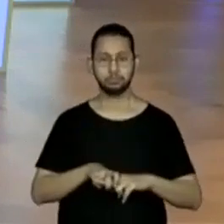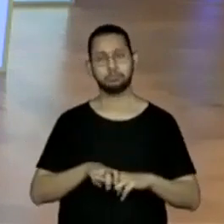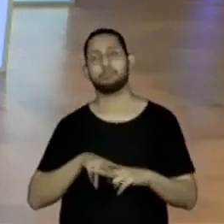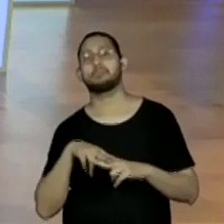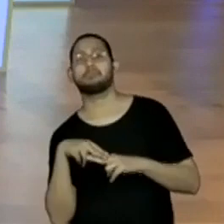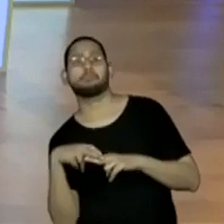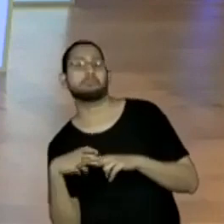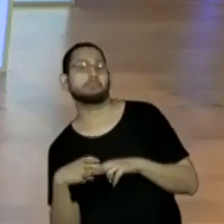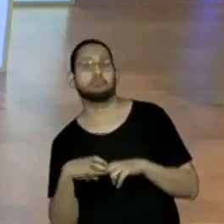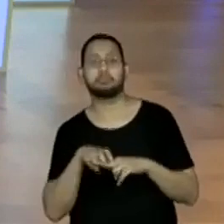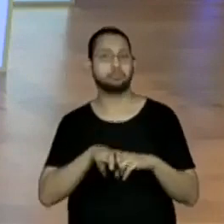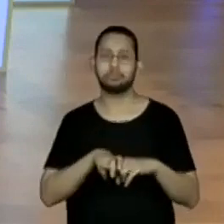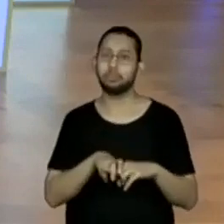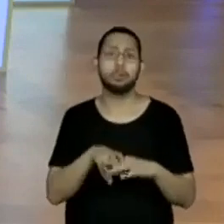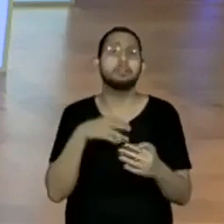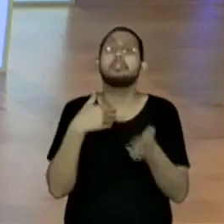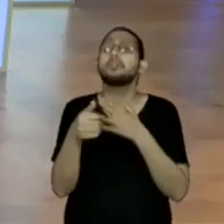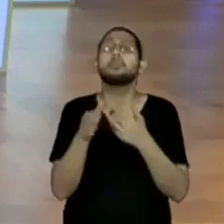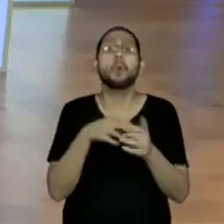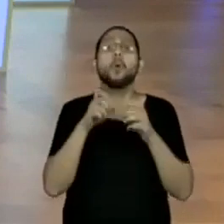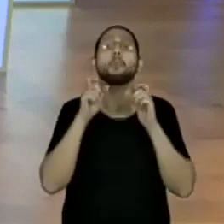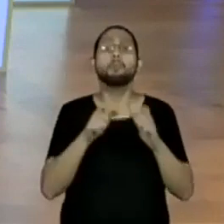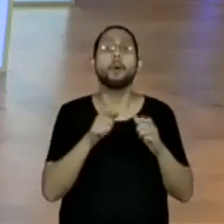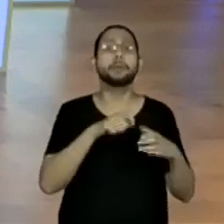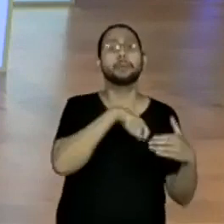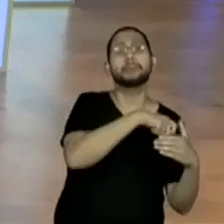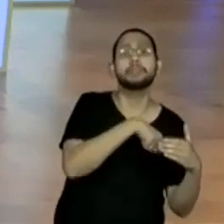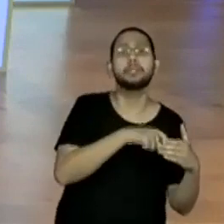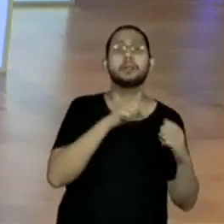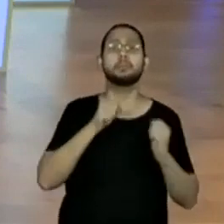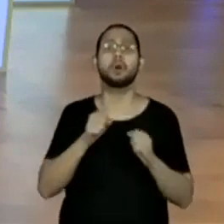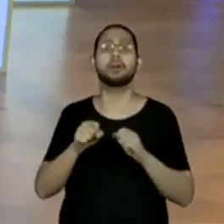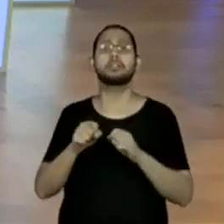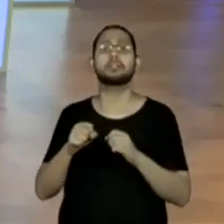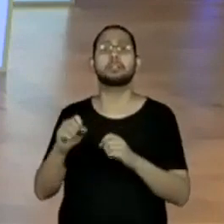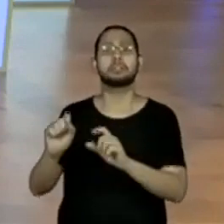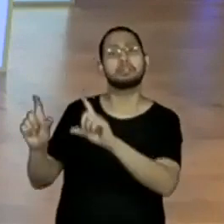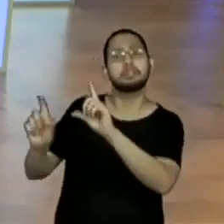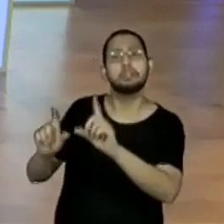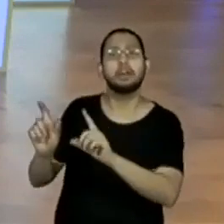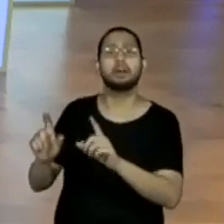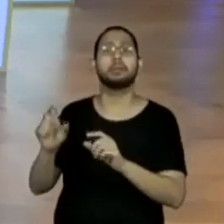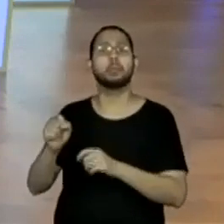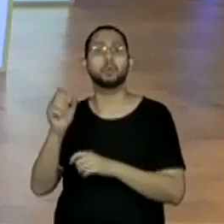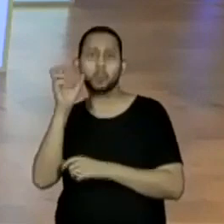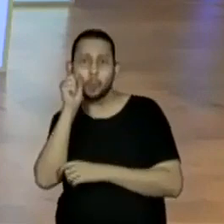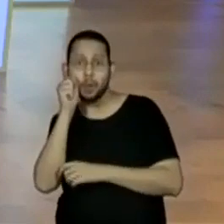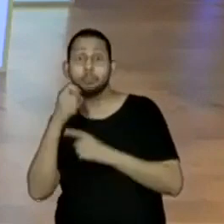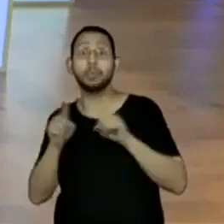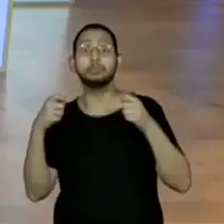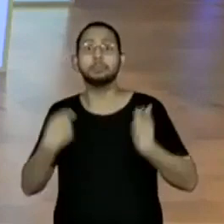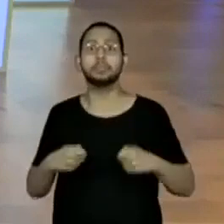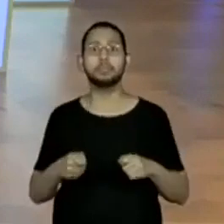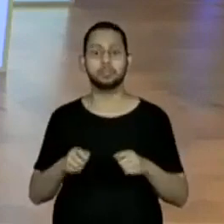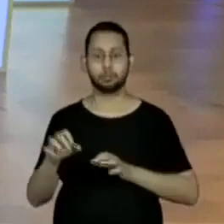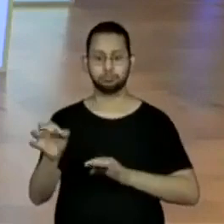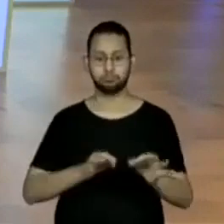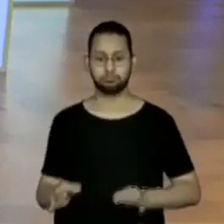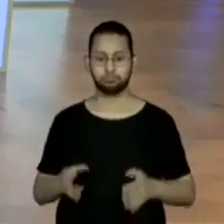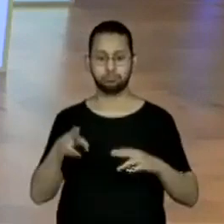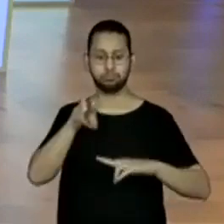o cômodo, o espaço dentro de casa que você vai estudar. Isso não importa. Mas o importante é que neste espaço